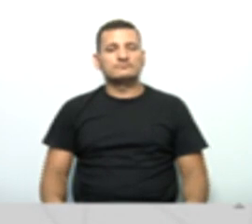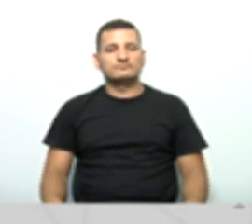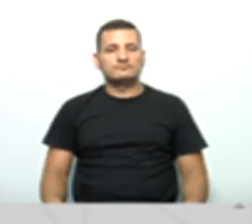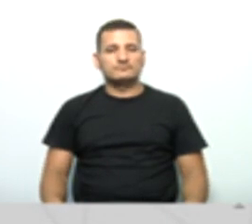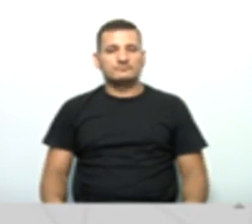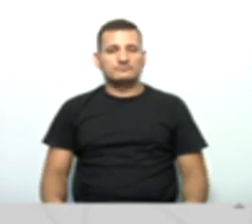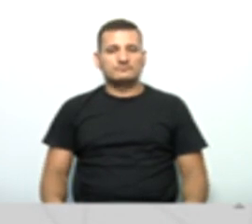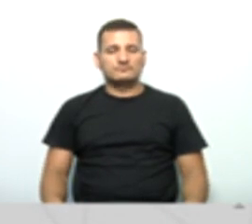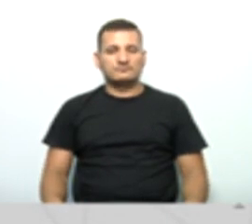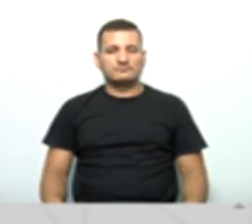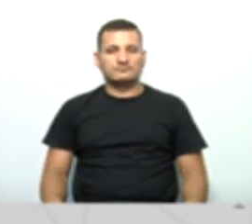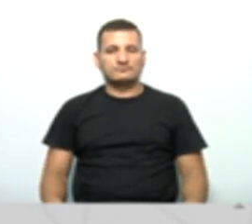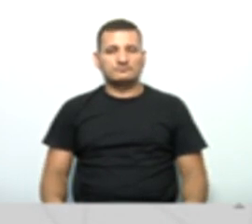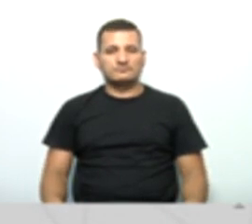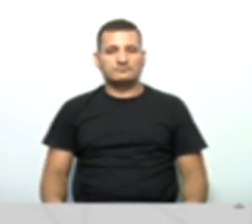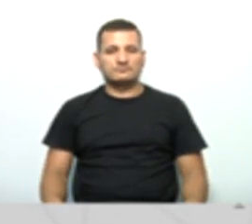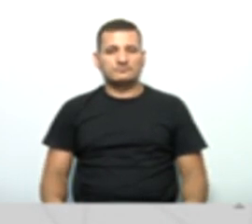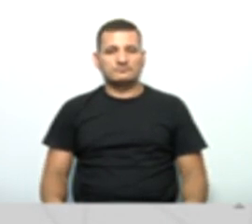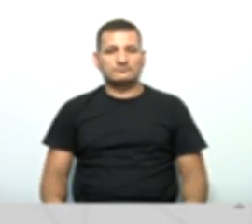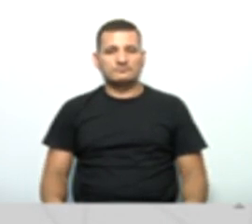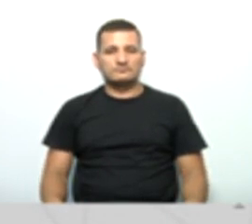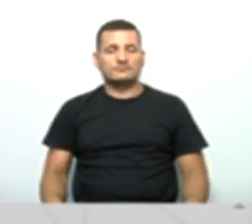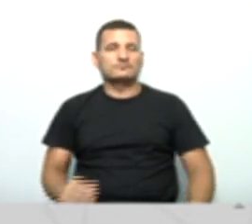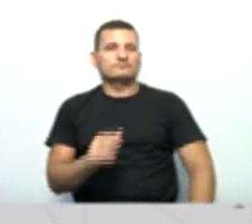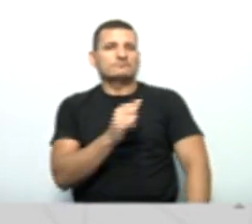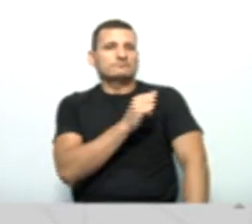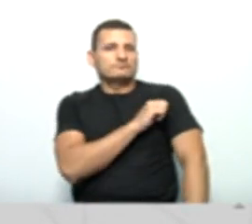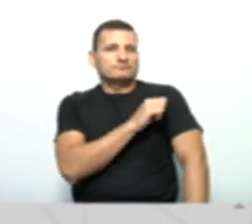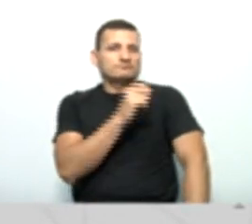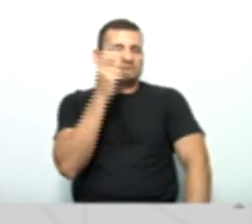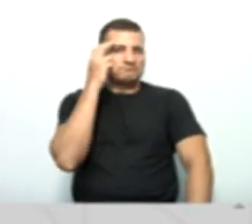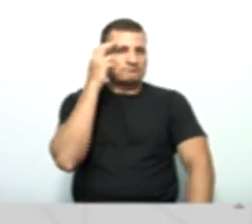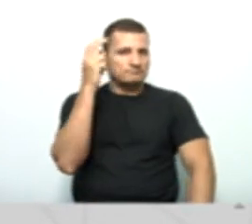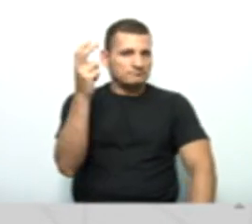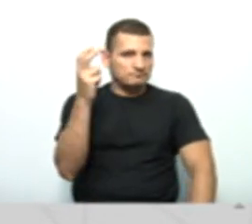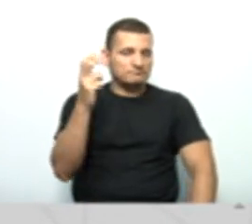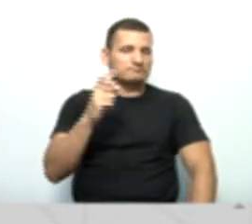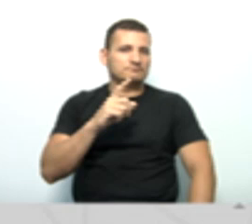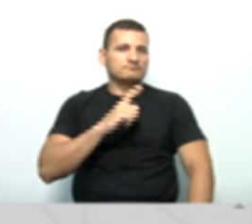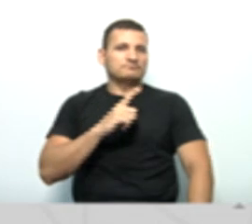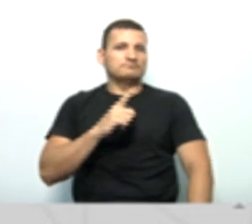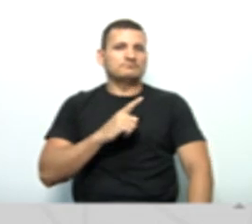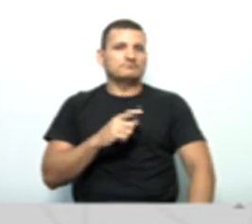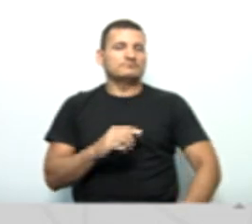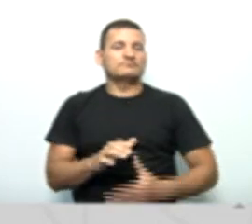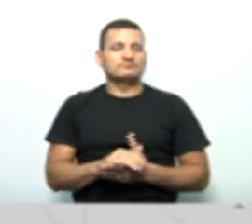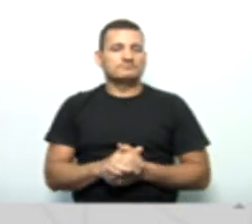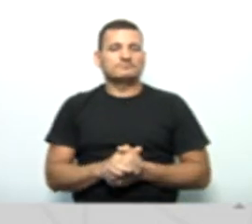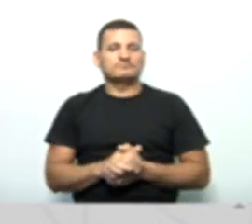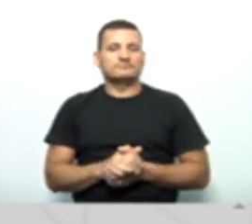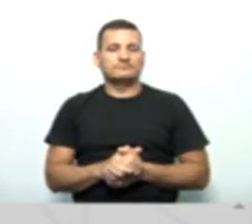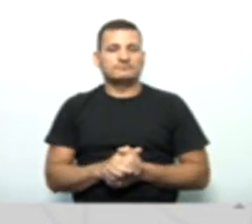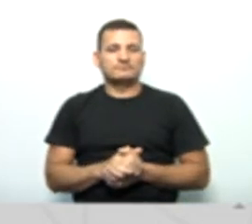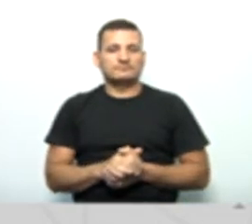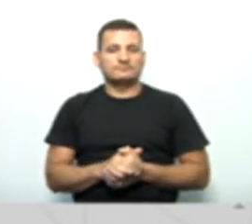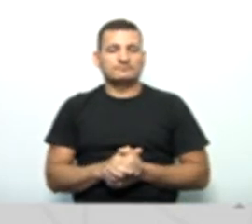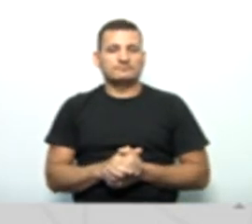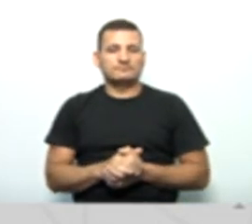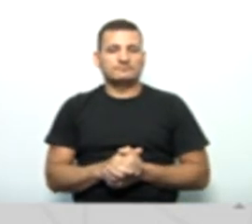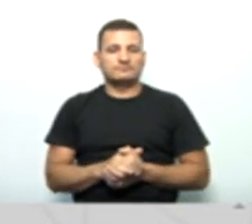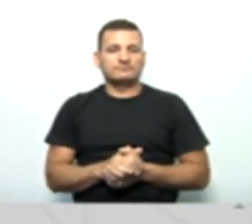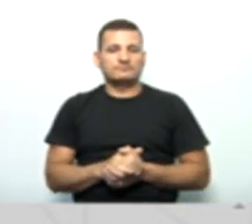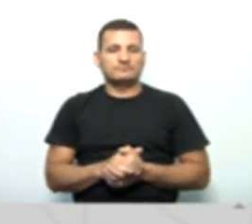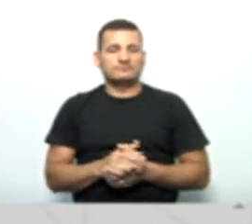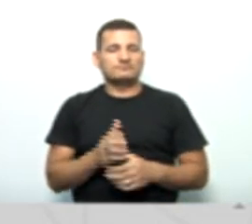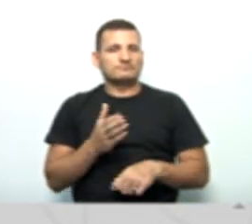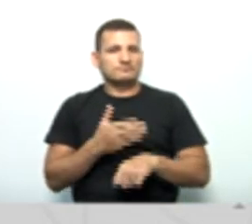Né? Os nossos alunos são muito inteligentes, isso. Trabalham bastante, a aula é muito boa. As questões são práticas,